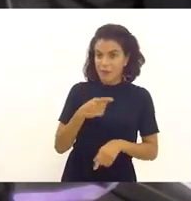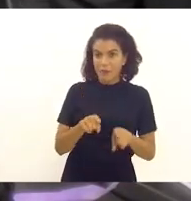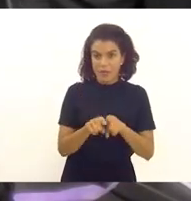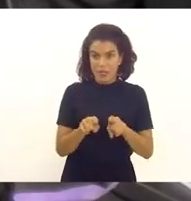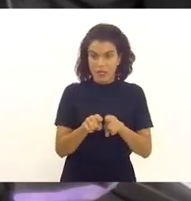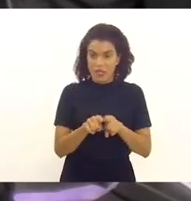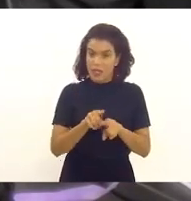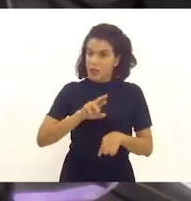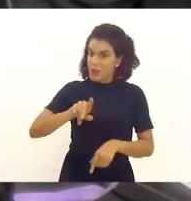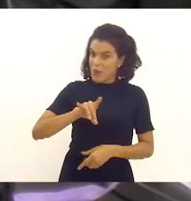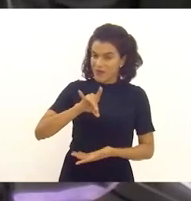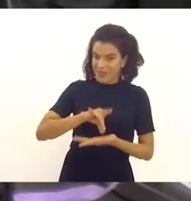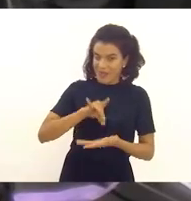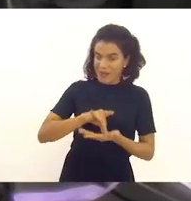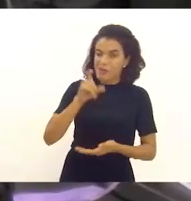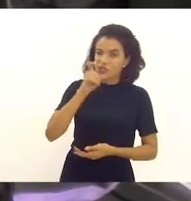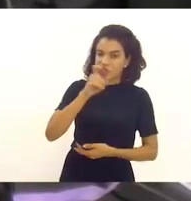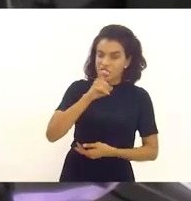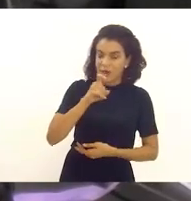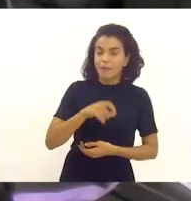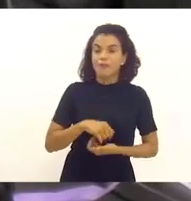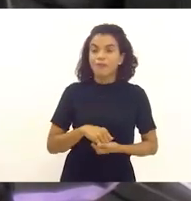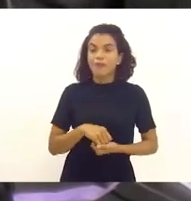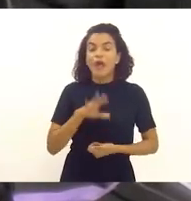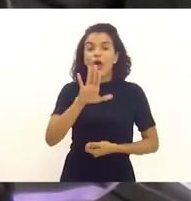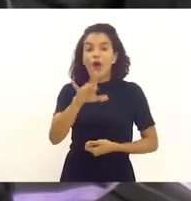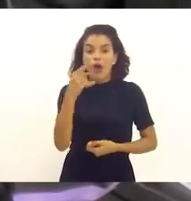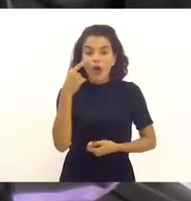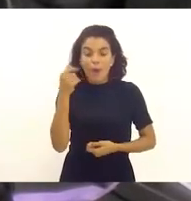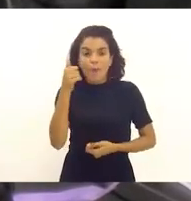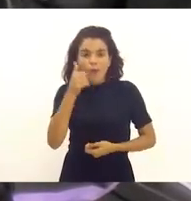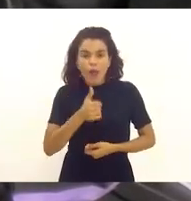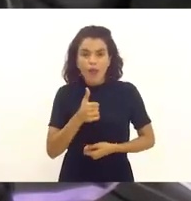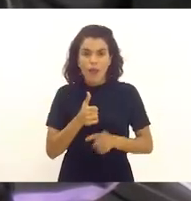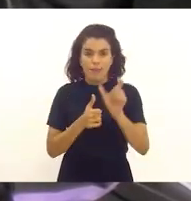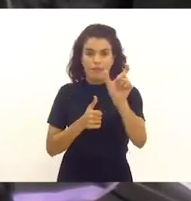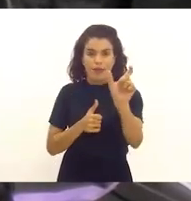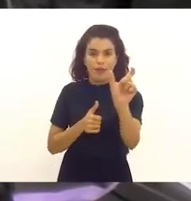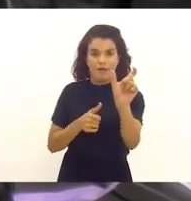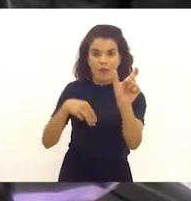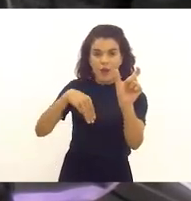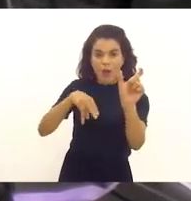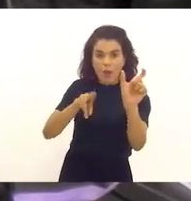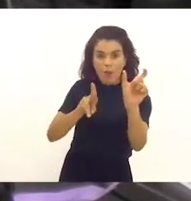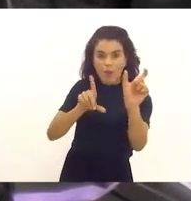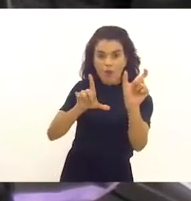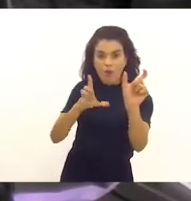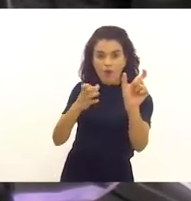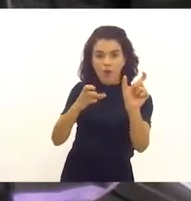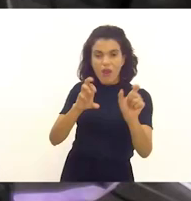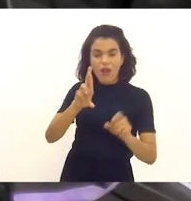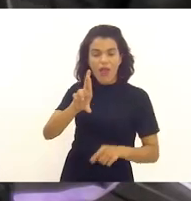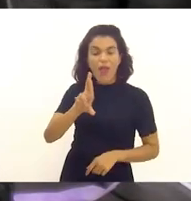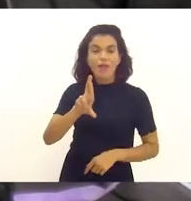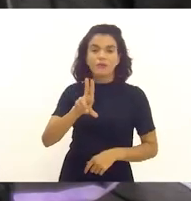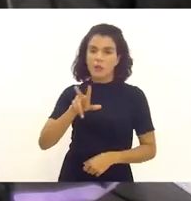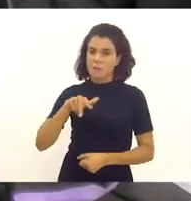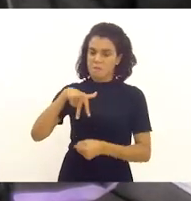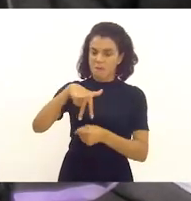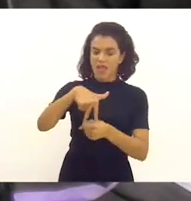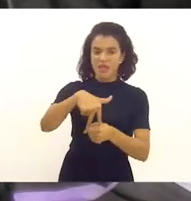não são verdadeiras né mas vamos pensar na palavra da mulher nesse sistema patriarcal machista